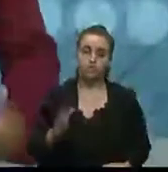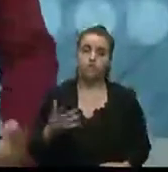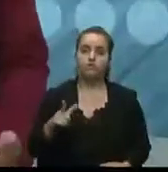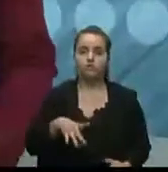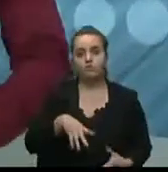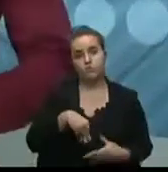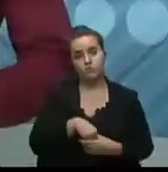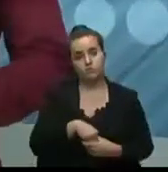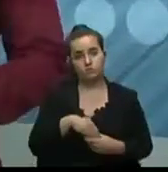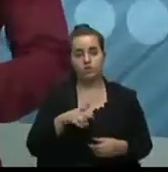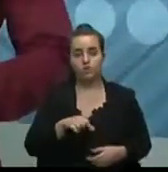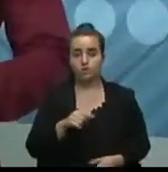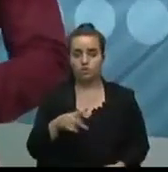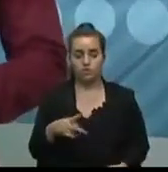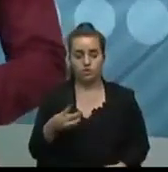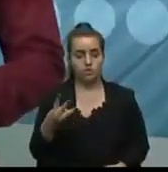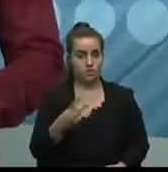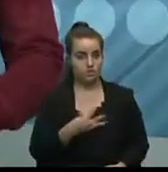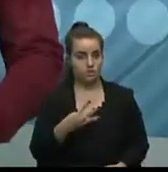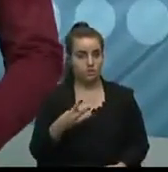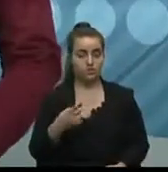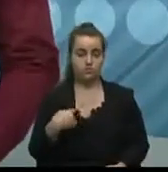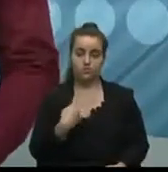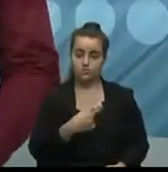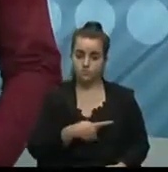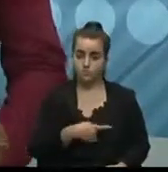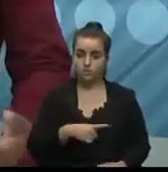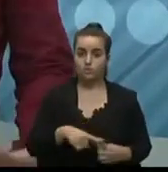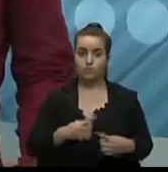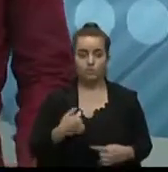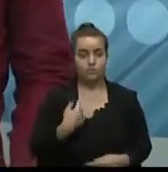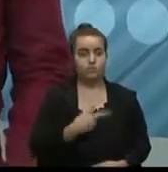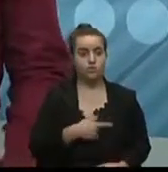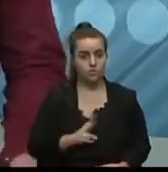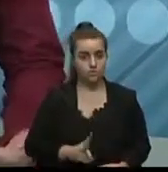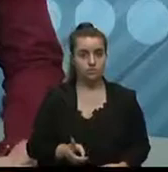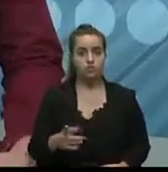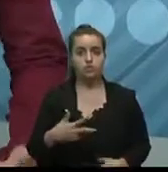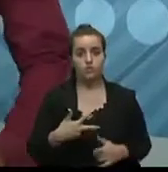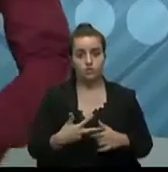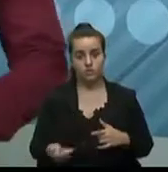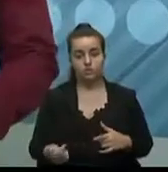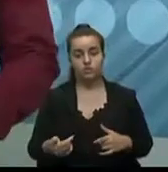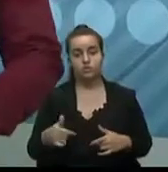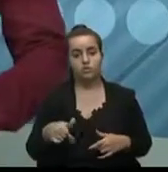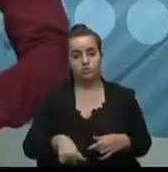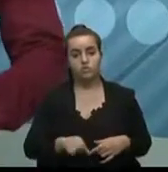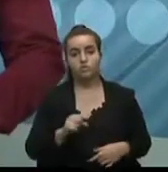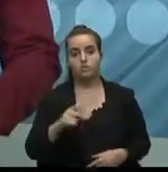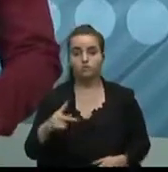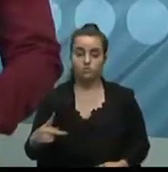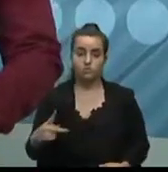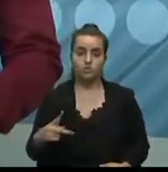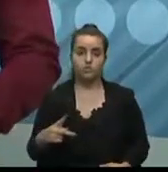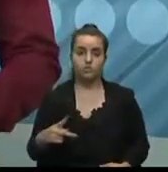faz parte lá da situação problema 3. Nós, de algum modo, demos continuidade à resolução daquela